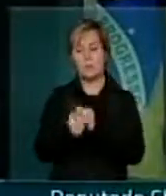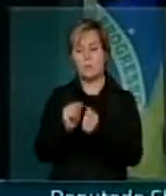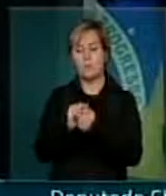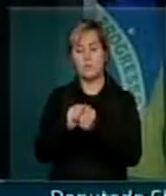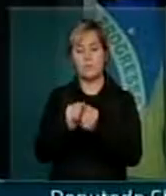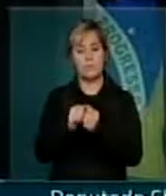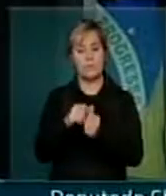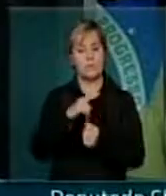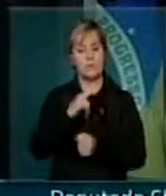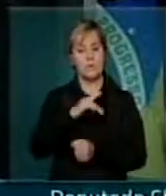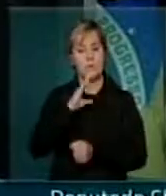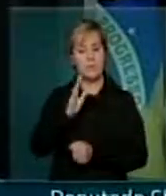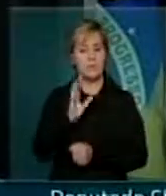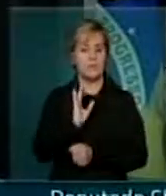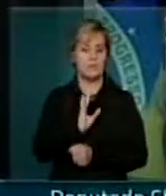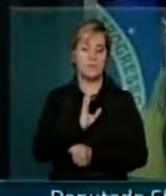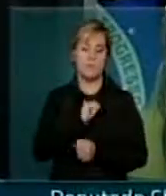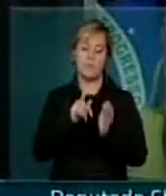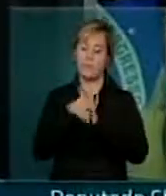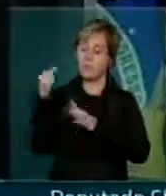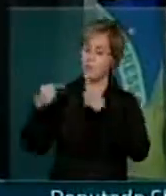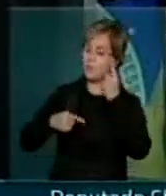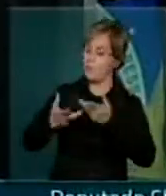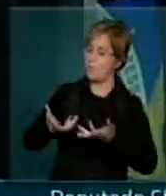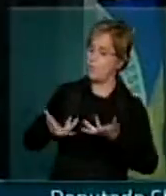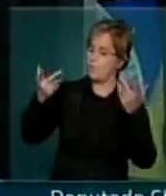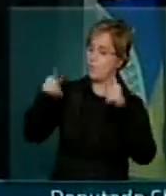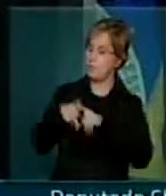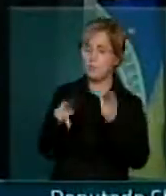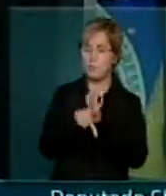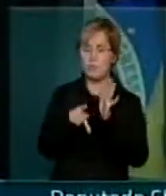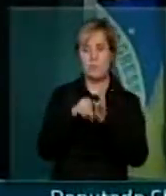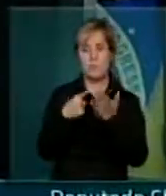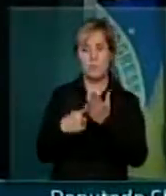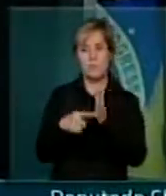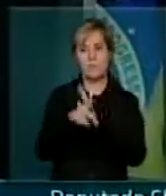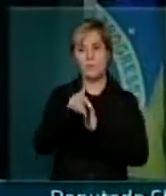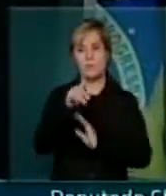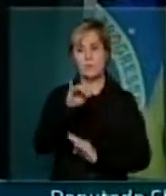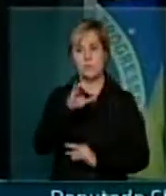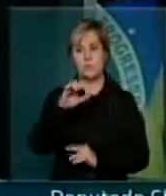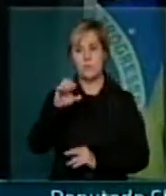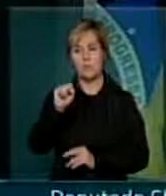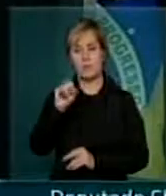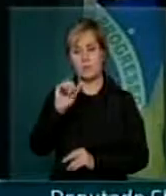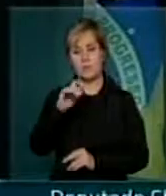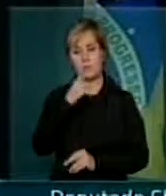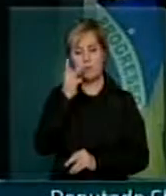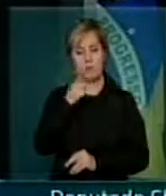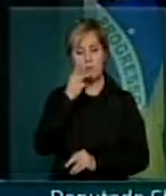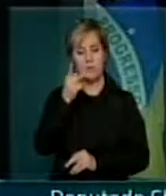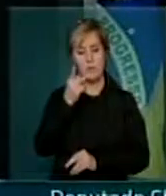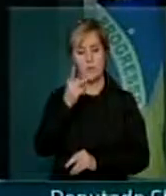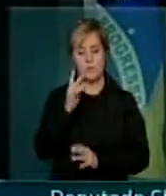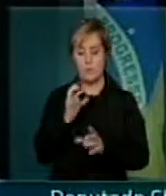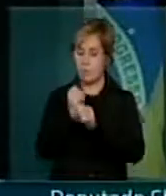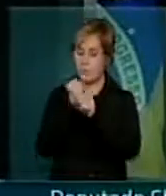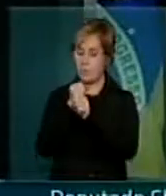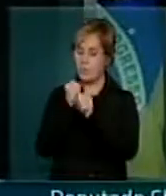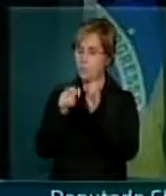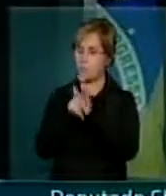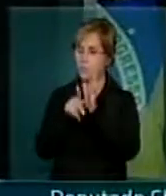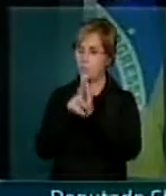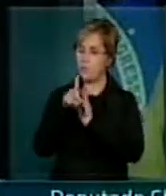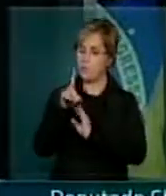de passada a paixão aqui do debate, do DIEESE, que fez, com elementos de deflação e de poder de compra